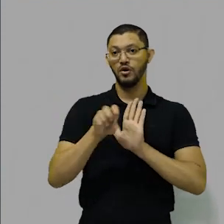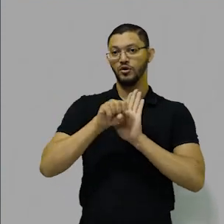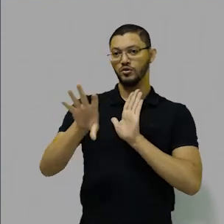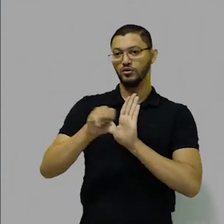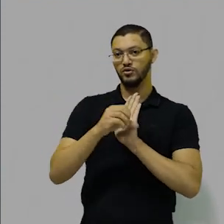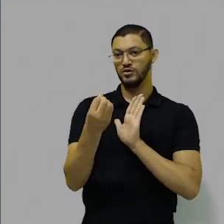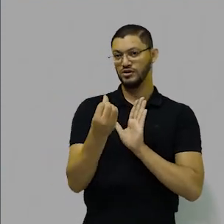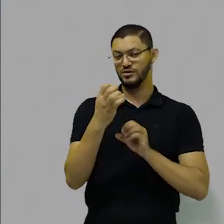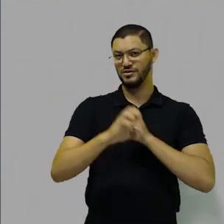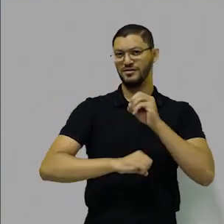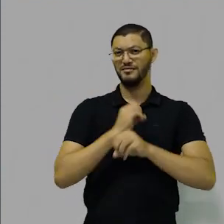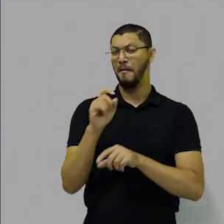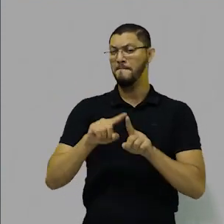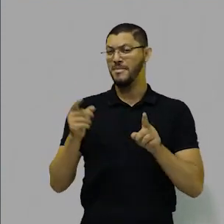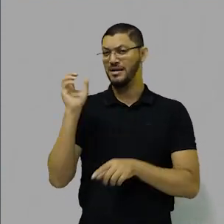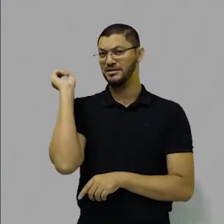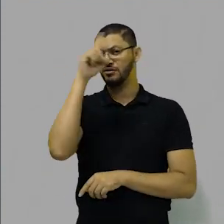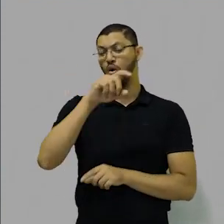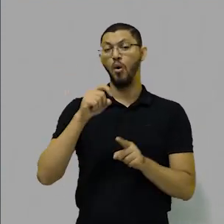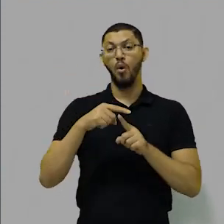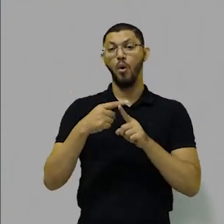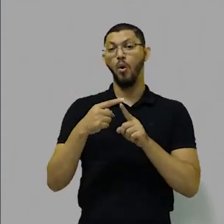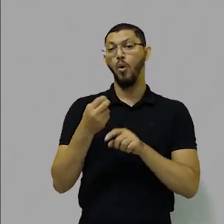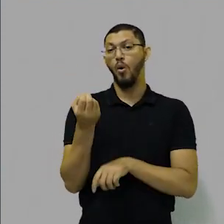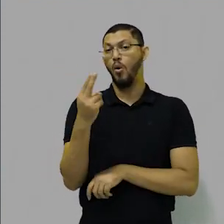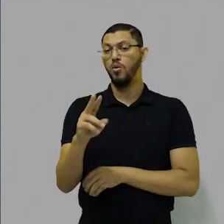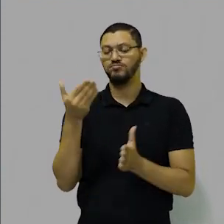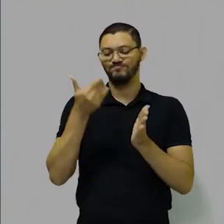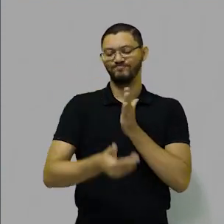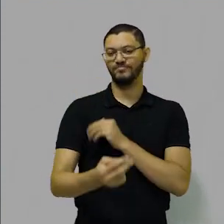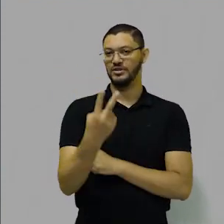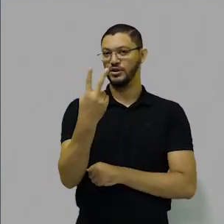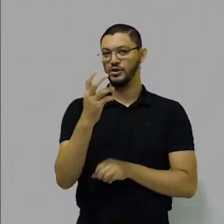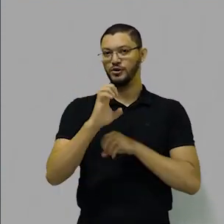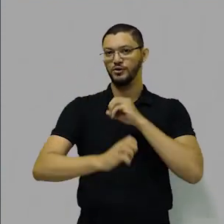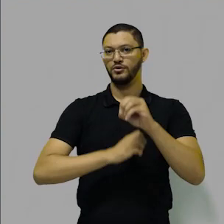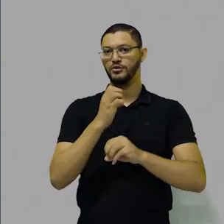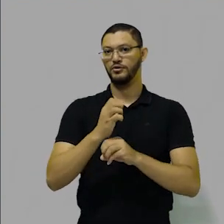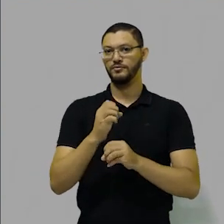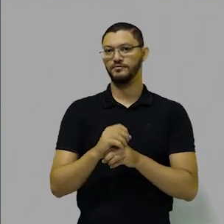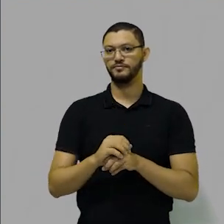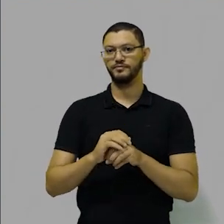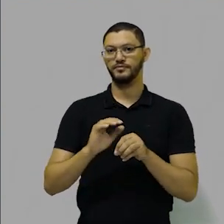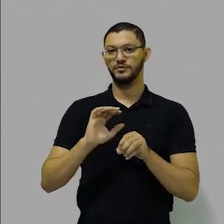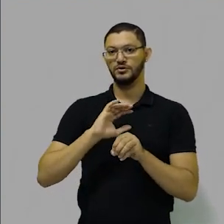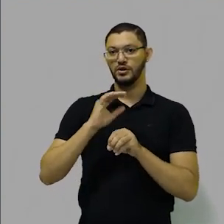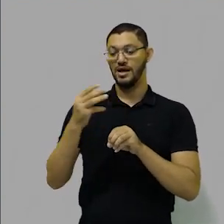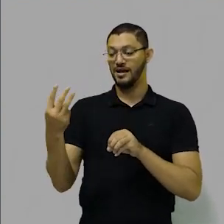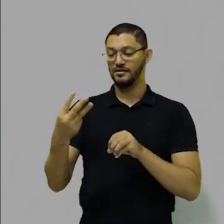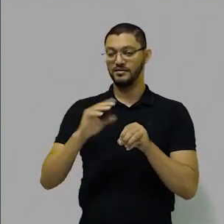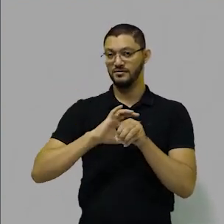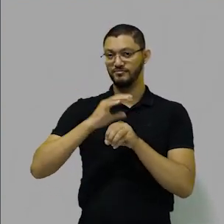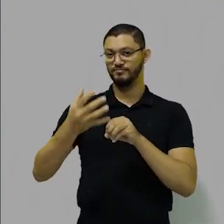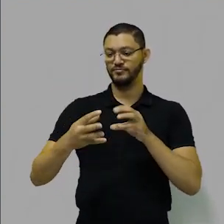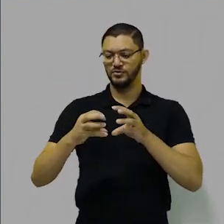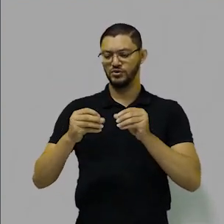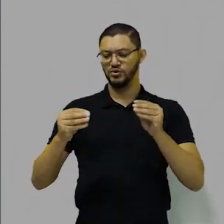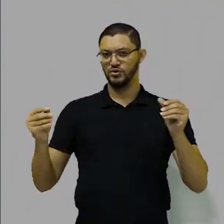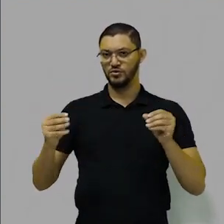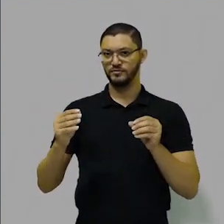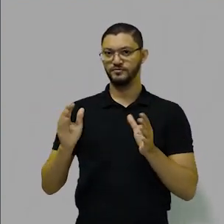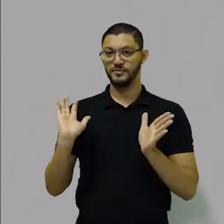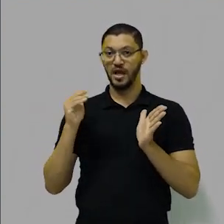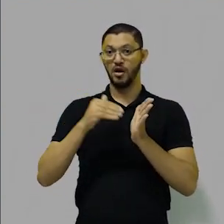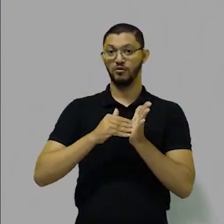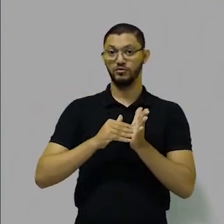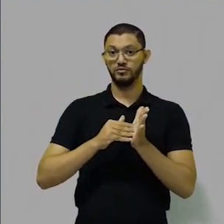muito complicado, ou então ele perde esses 2 elétrons. E aí a sua terceira camada desaparece, a sua última